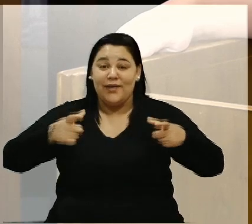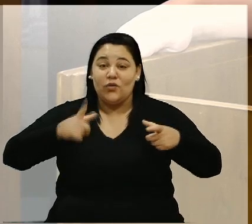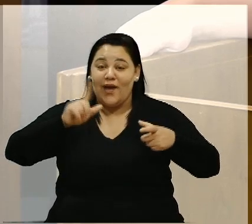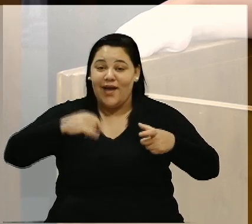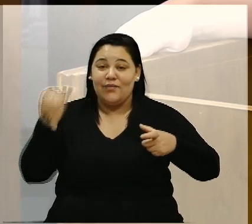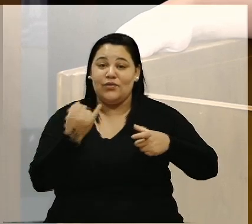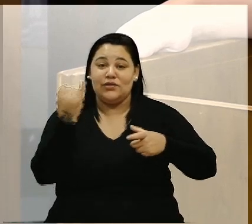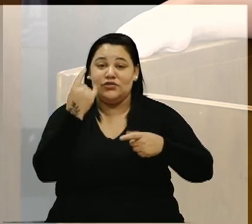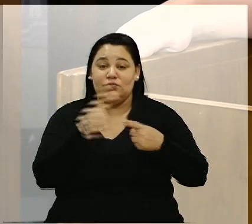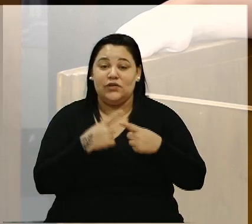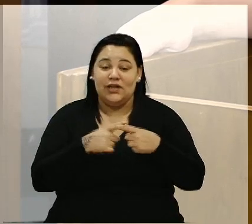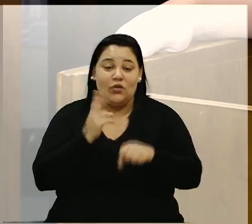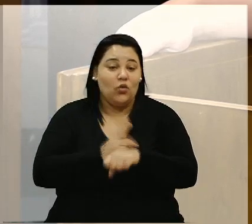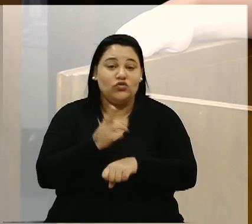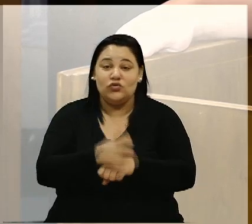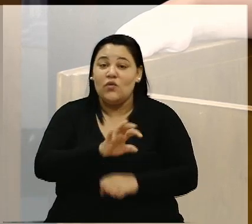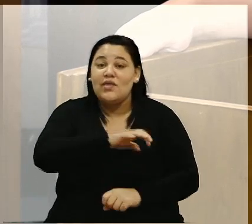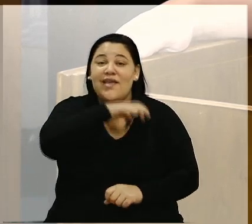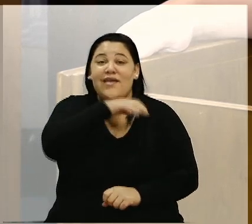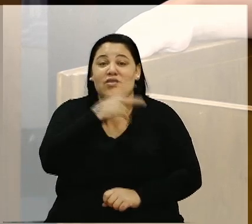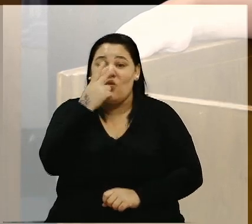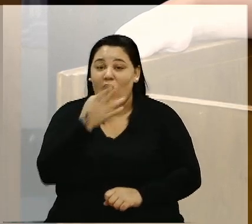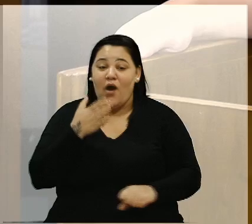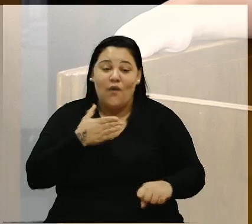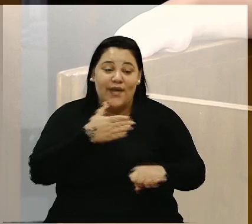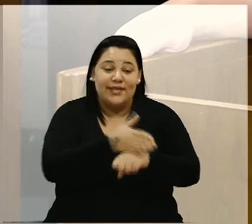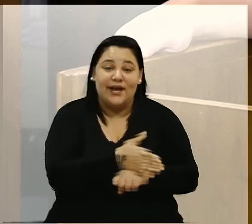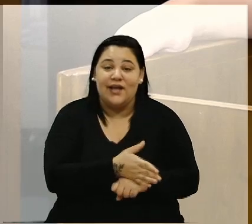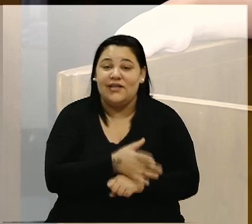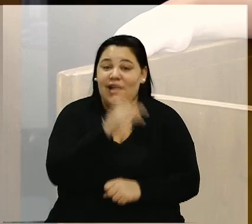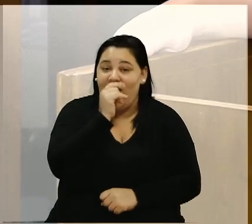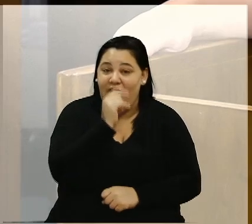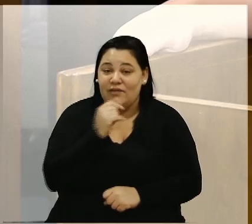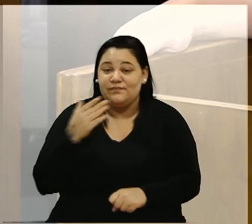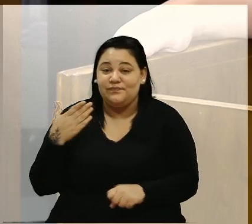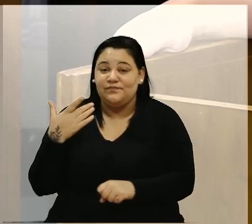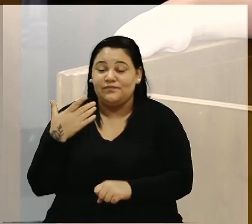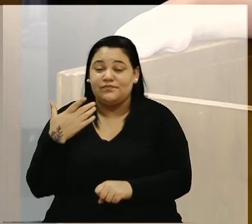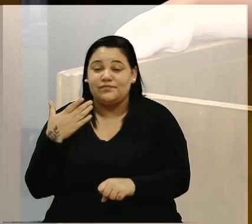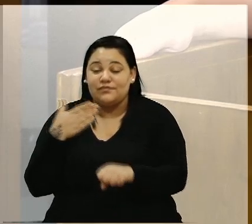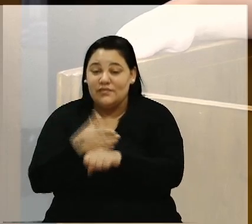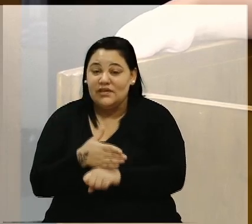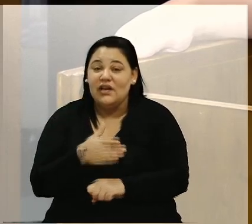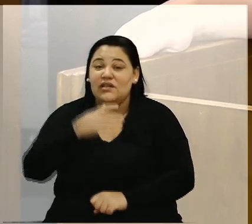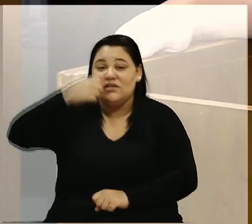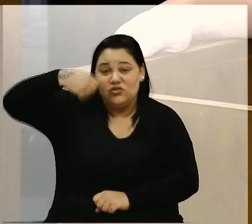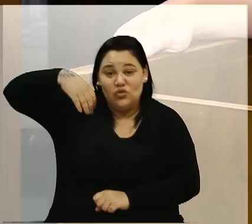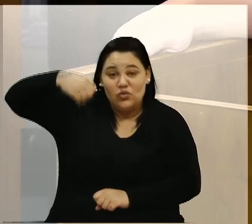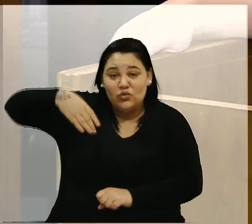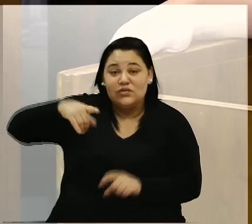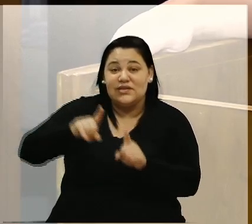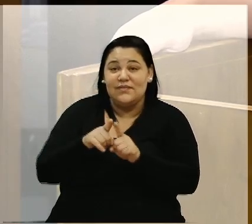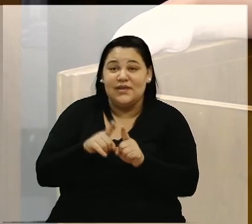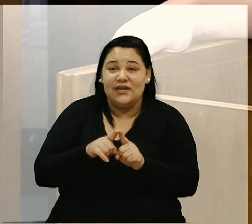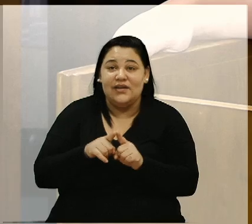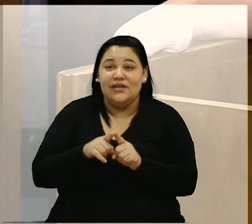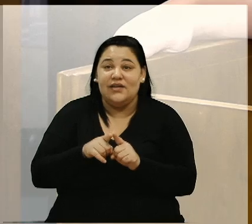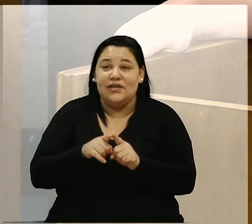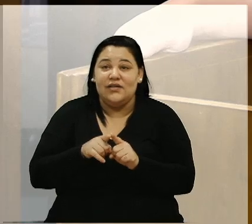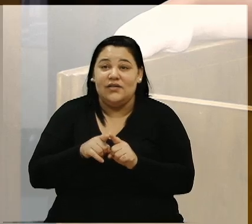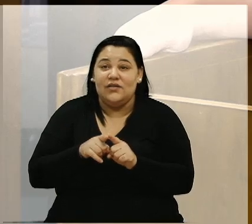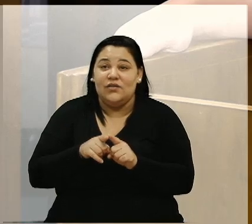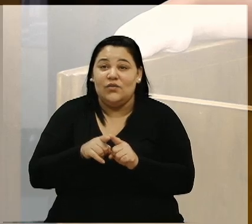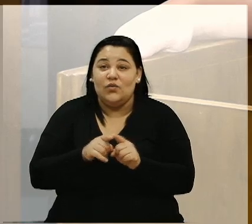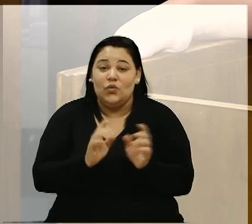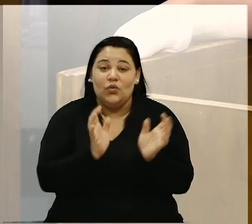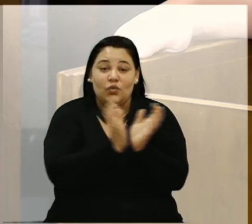o mesmo terreno, com a mesma entrada de água, com a mesma entrada de luz, com o mesmo tamanho da direção